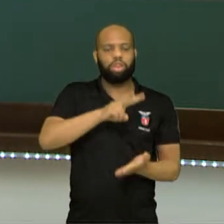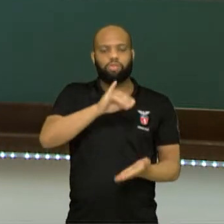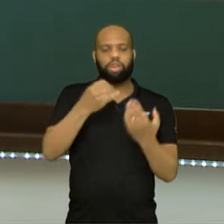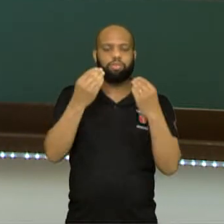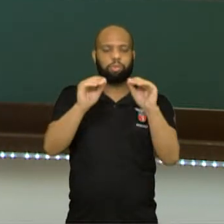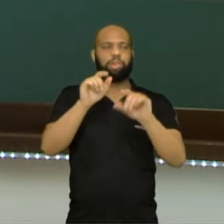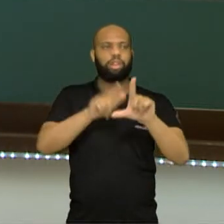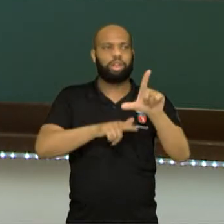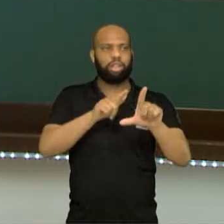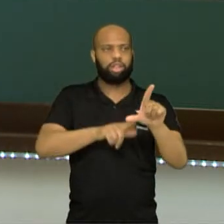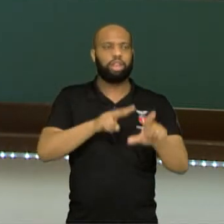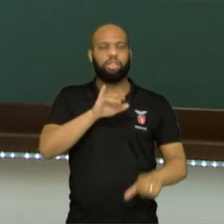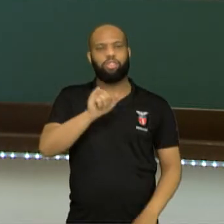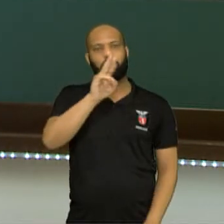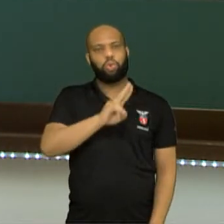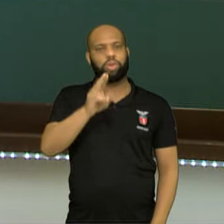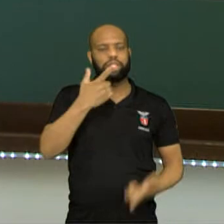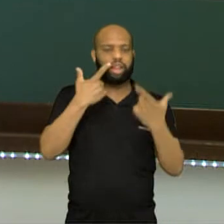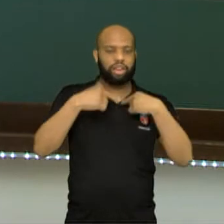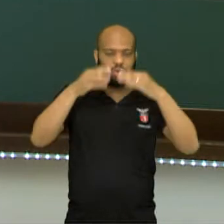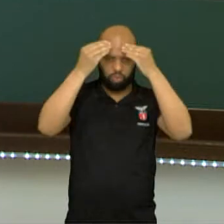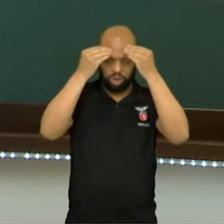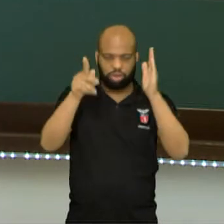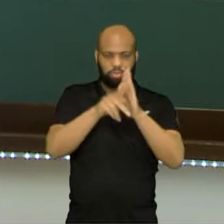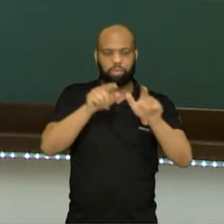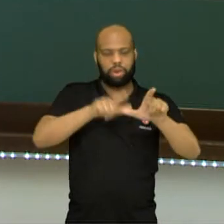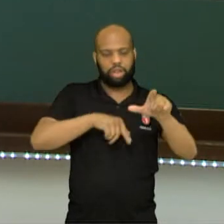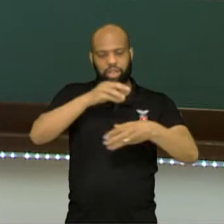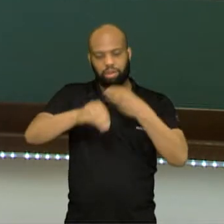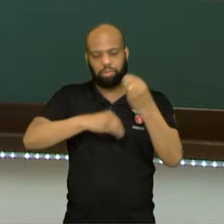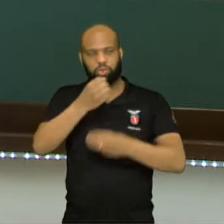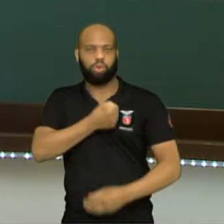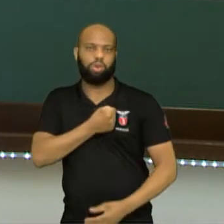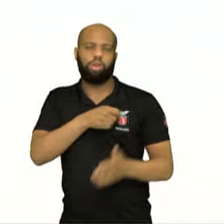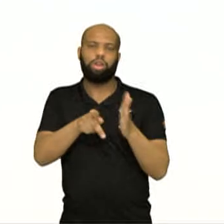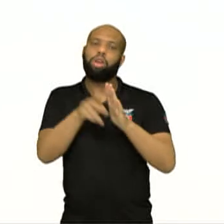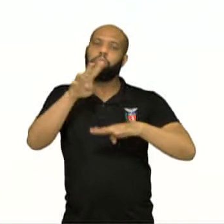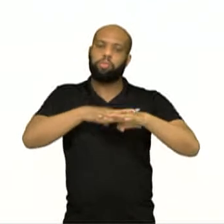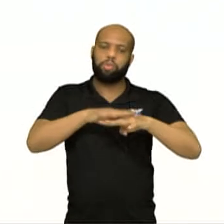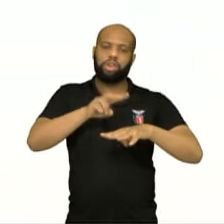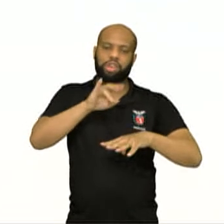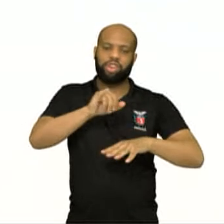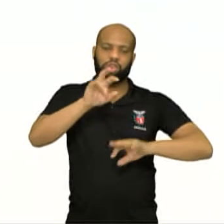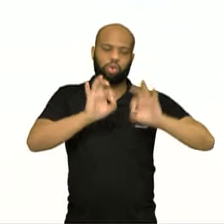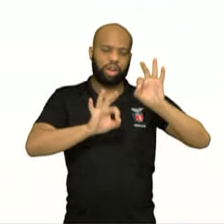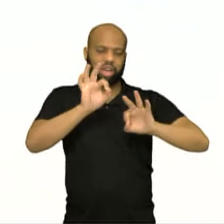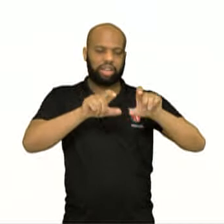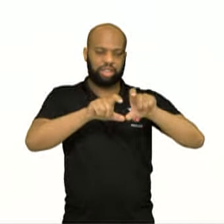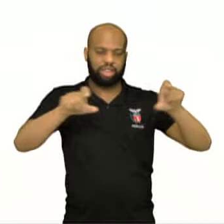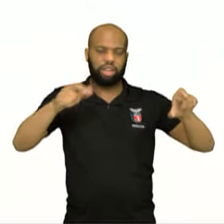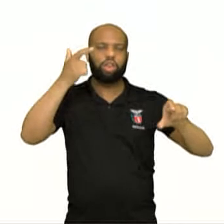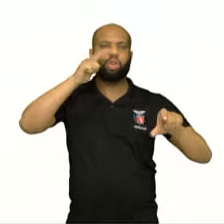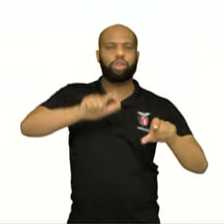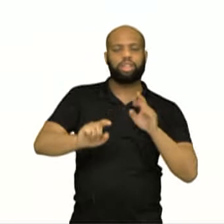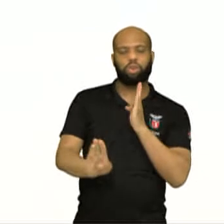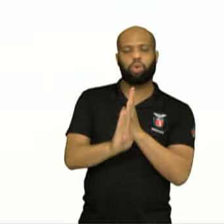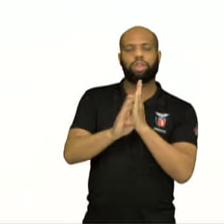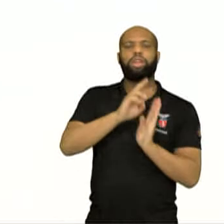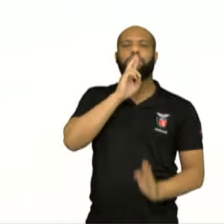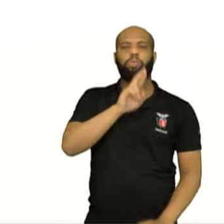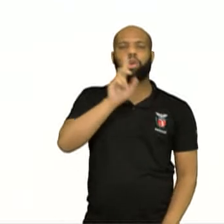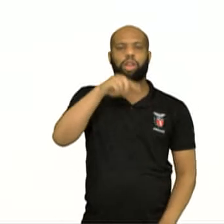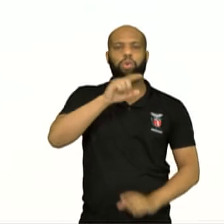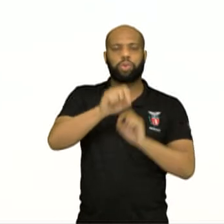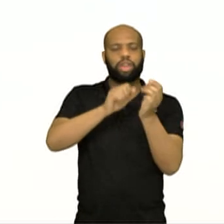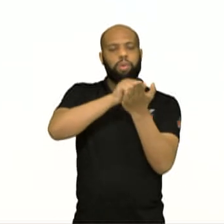letrinha. Vamos utilizar a linguagem algébrica, montando uma equação para encontrar a resposta do problema, que é a massa